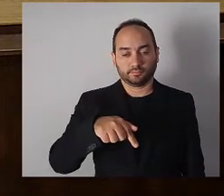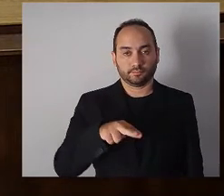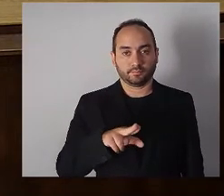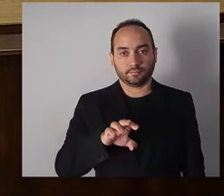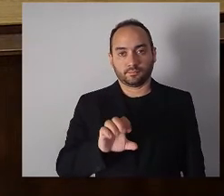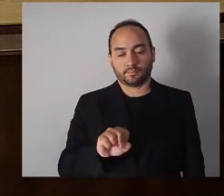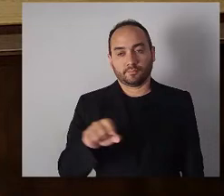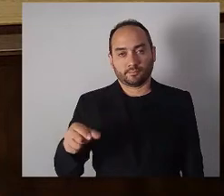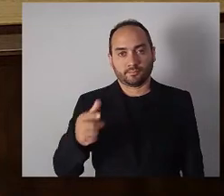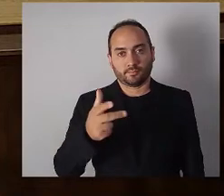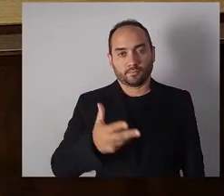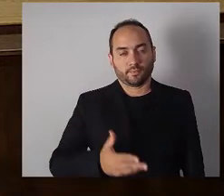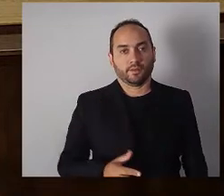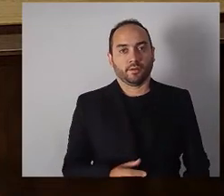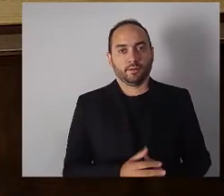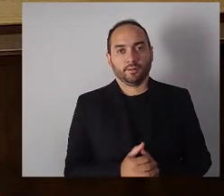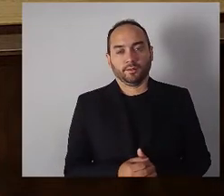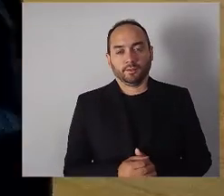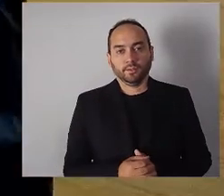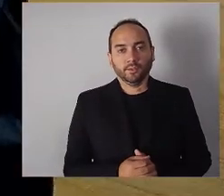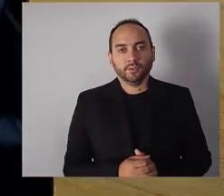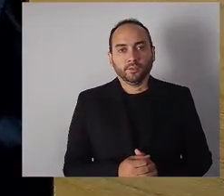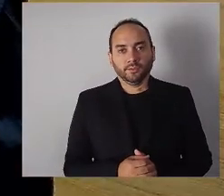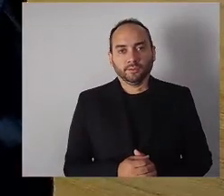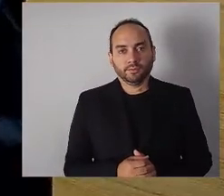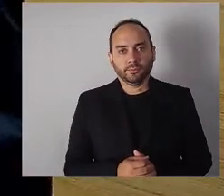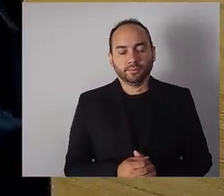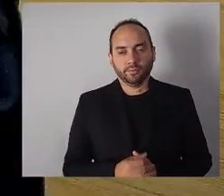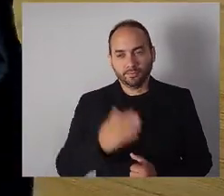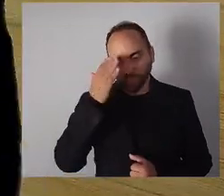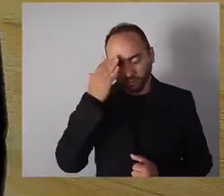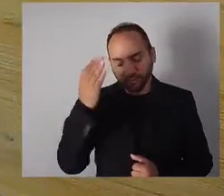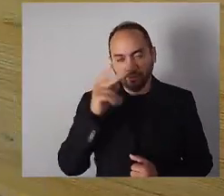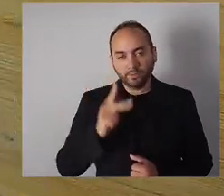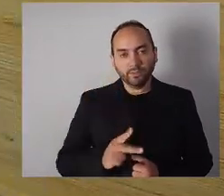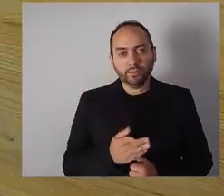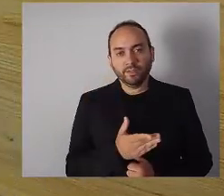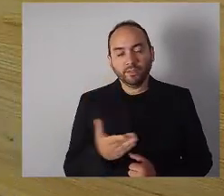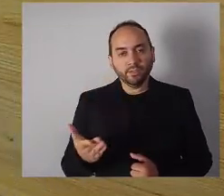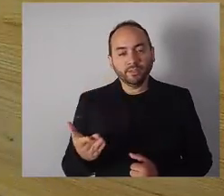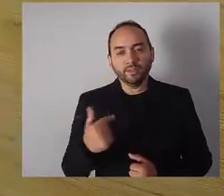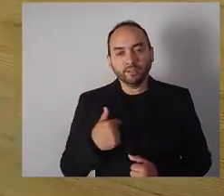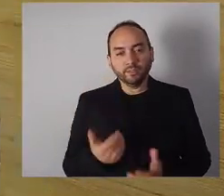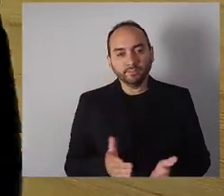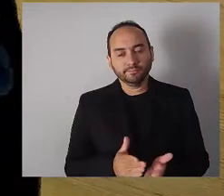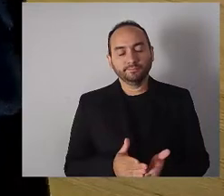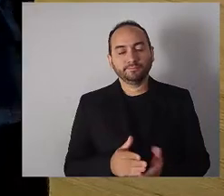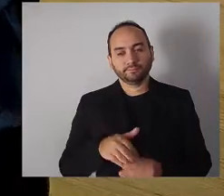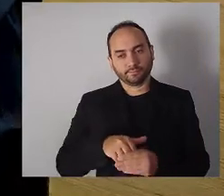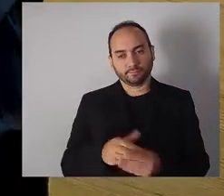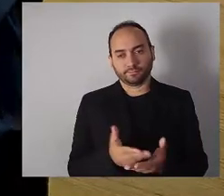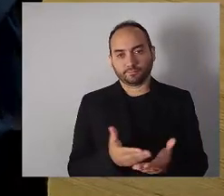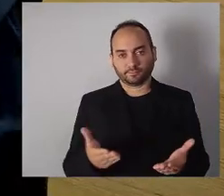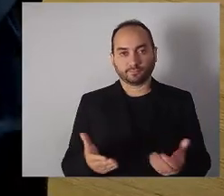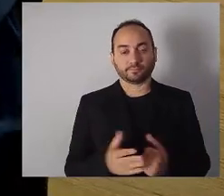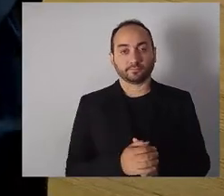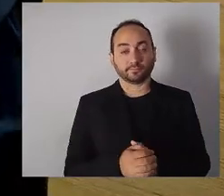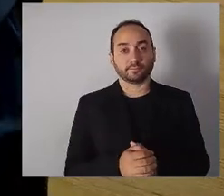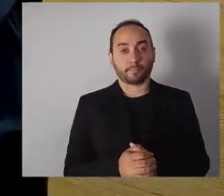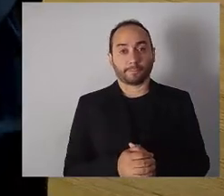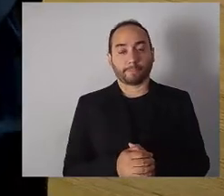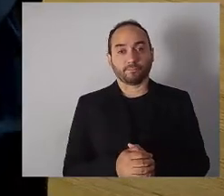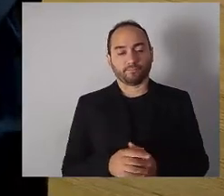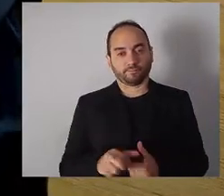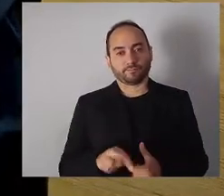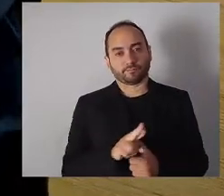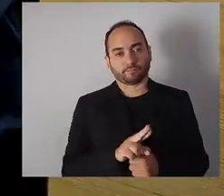Bardo Gleidson, Marcos Fernandes, como vota? Obrigado, senhor presidente. Também cumprimento a Vossa Excelência, a nobre procuradora da